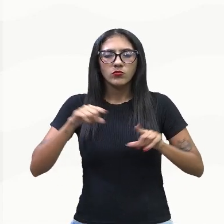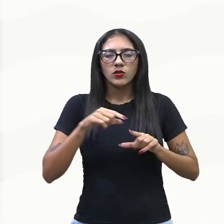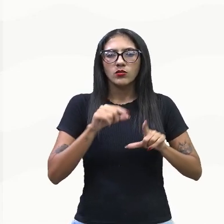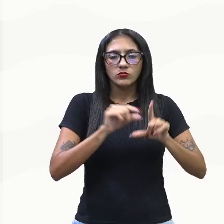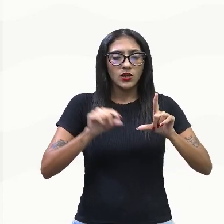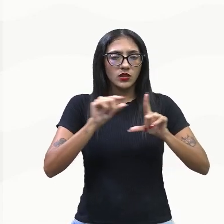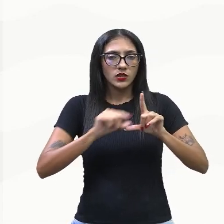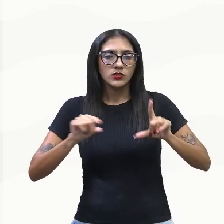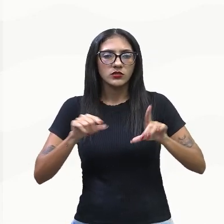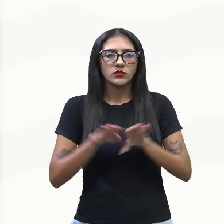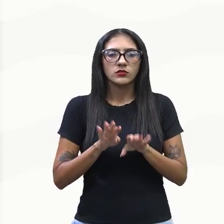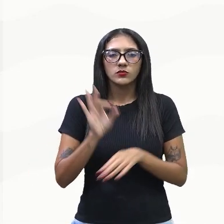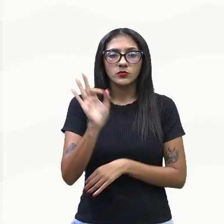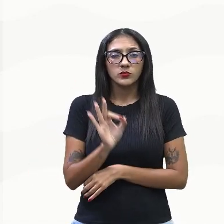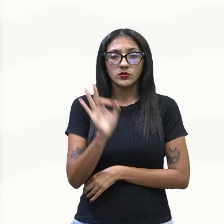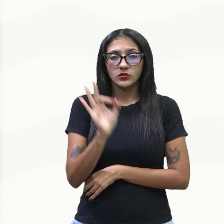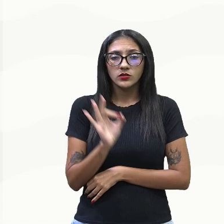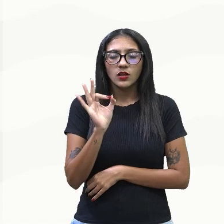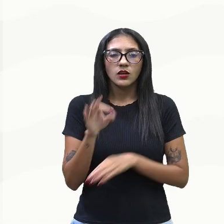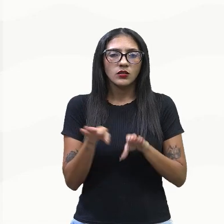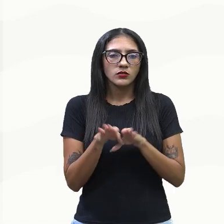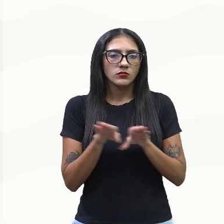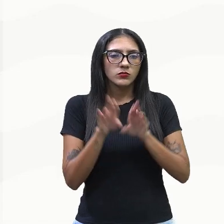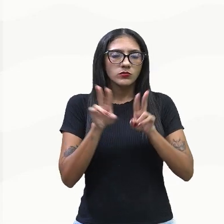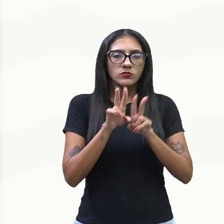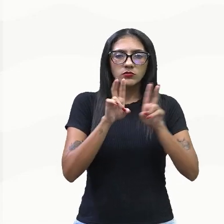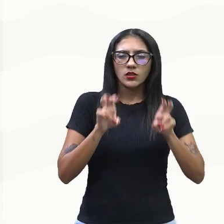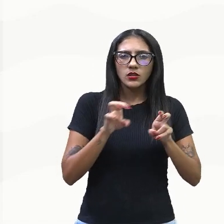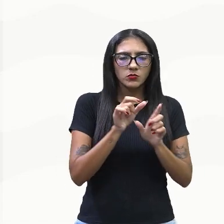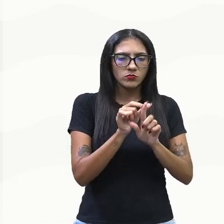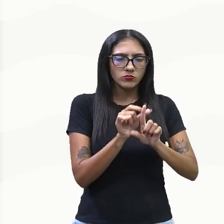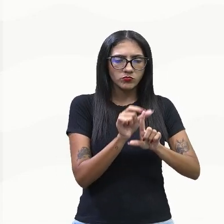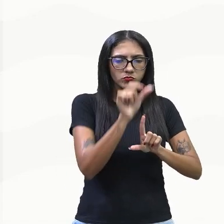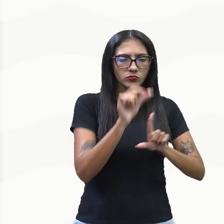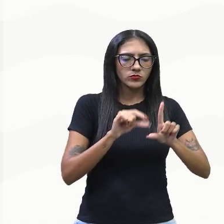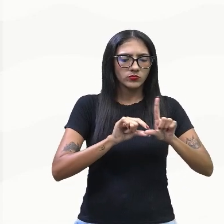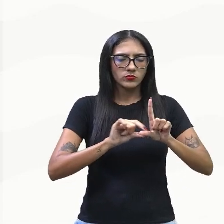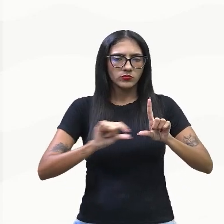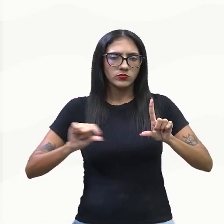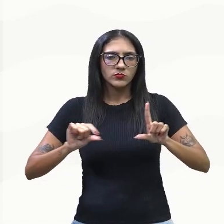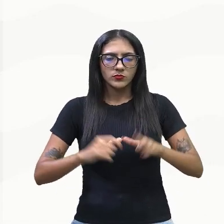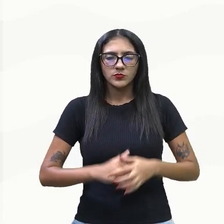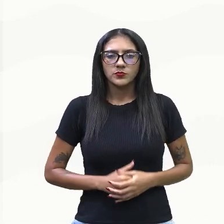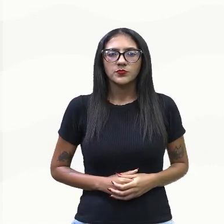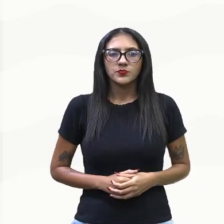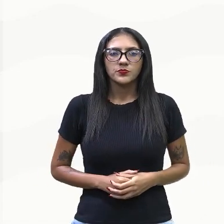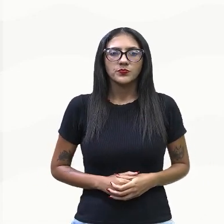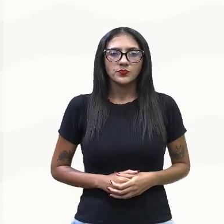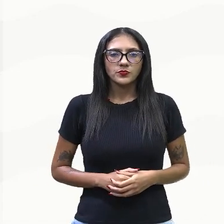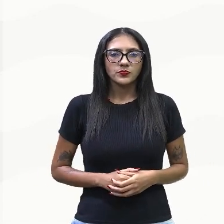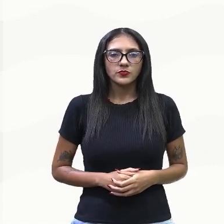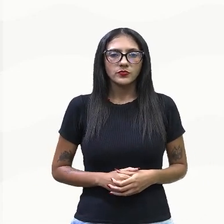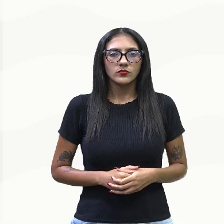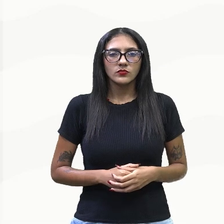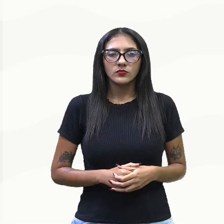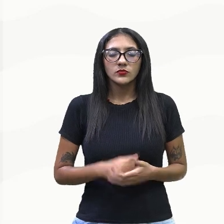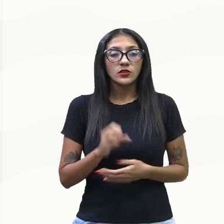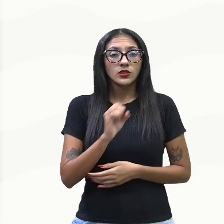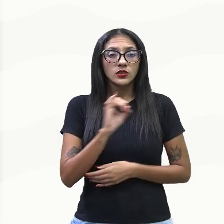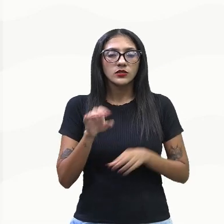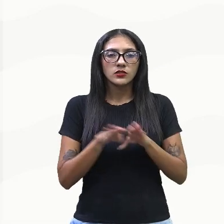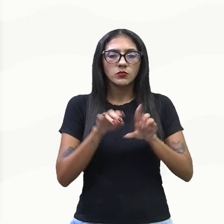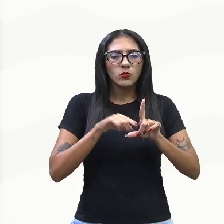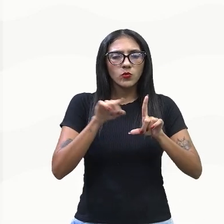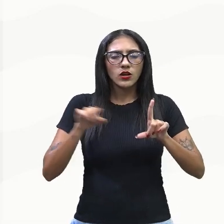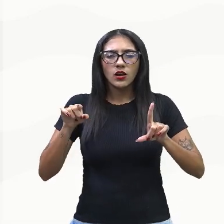legenda, a porcentagem, o título, as informações, fonte e tudo mais. E se o gráfico for